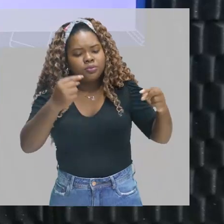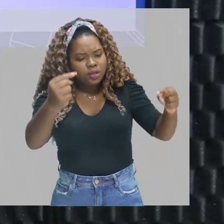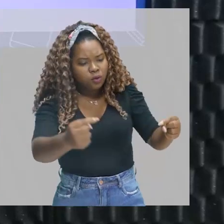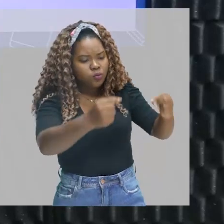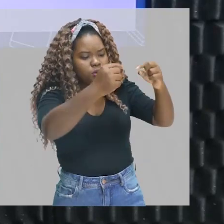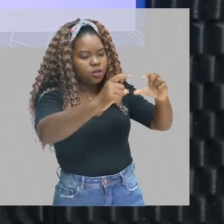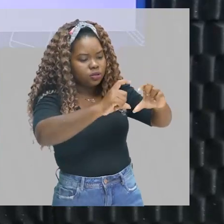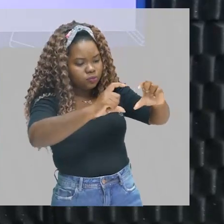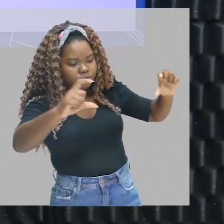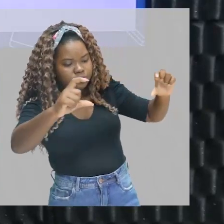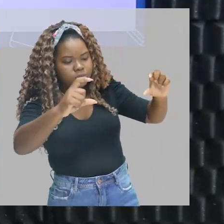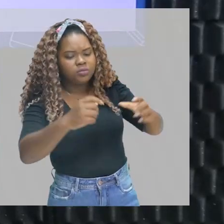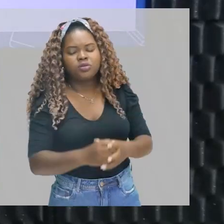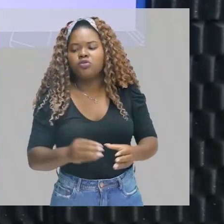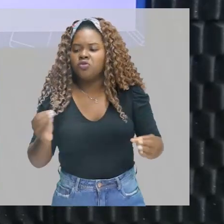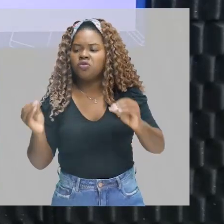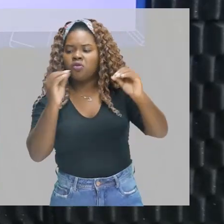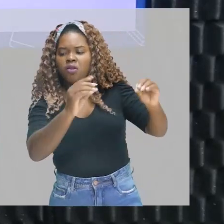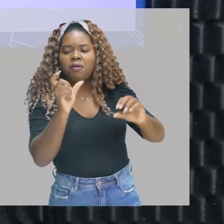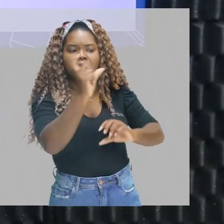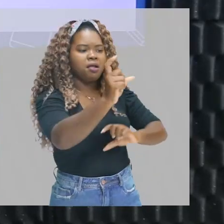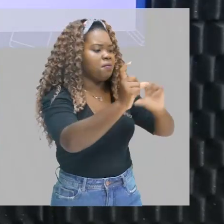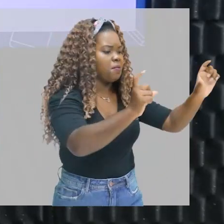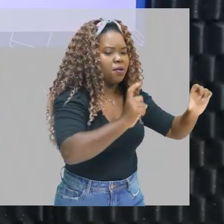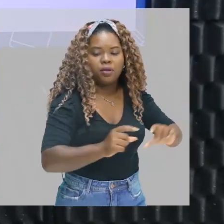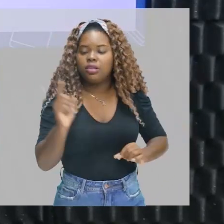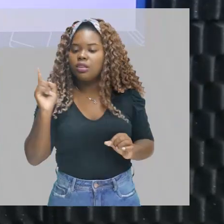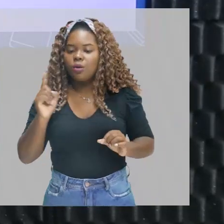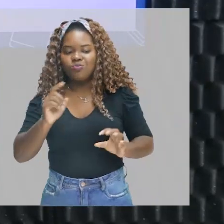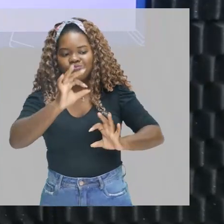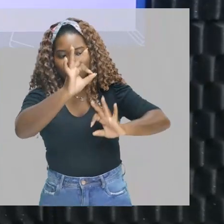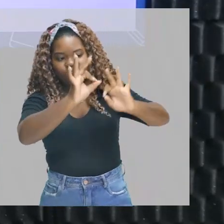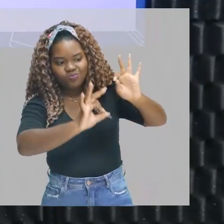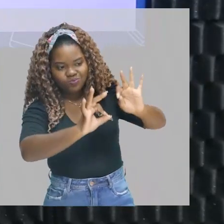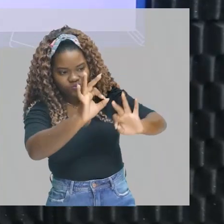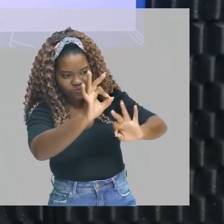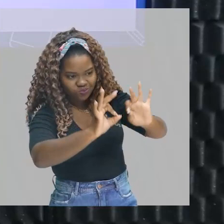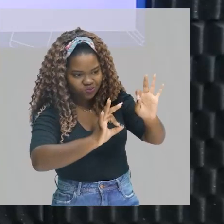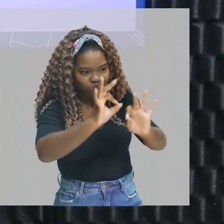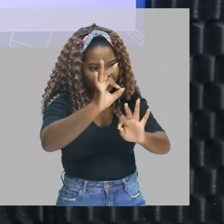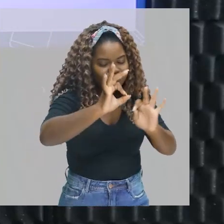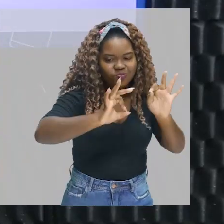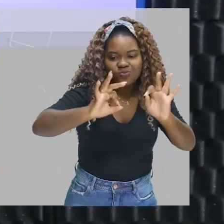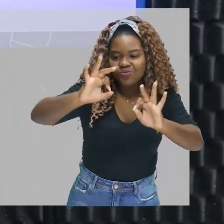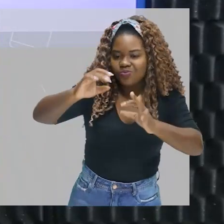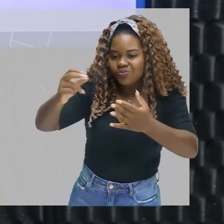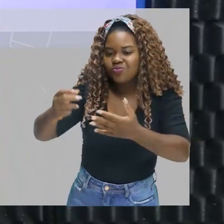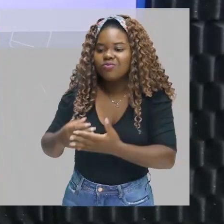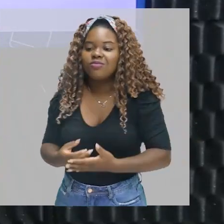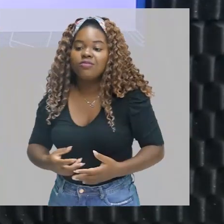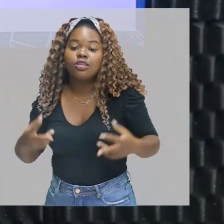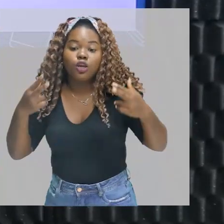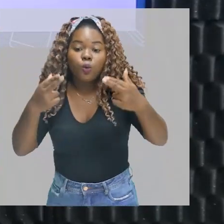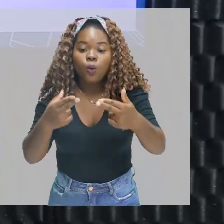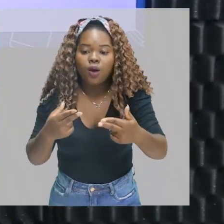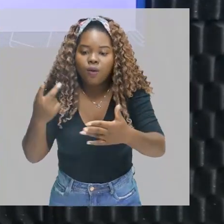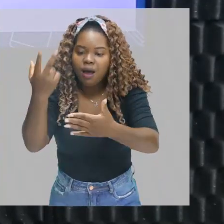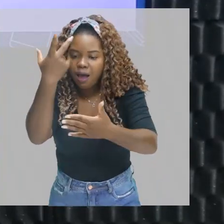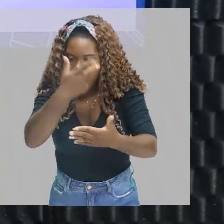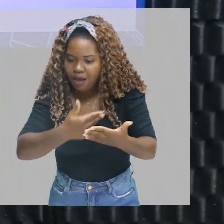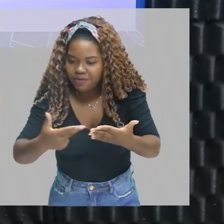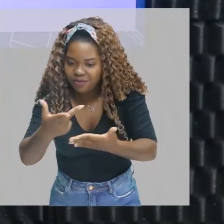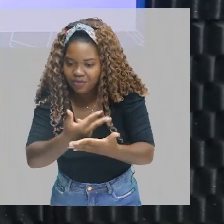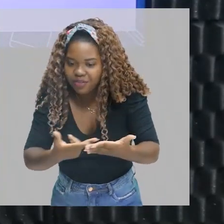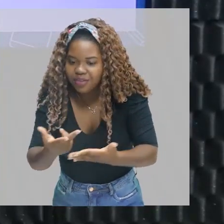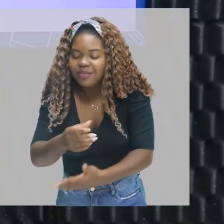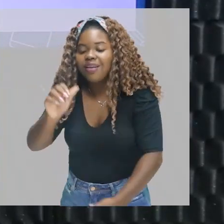qualquer jeito. Elas foram dispostas de uma forma que mostra ali o quê? Uma ampulheta, que